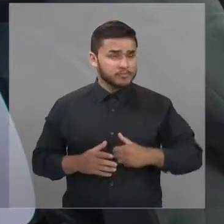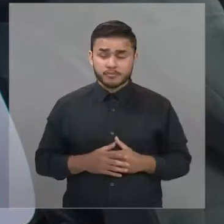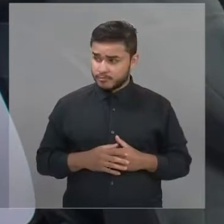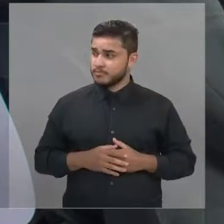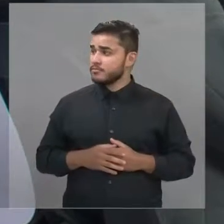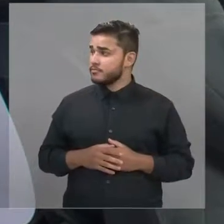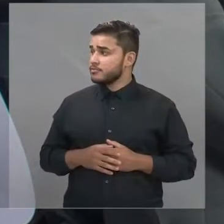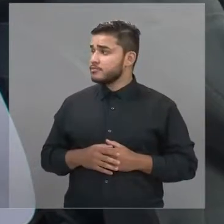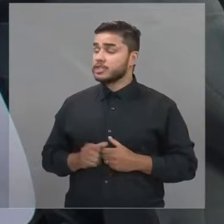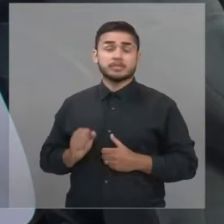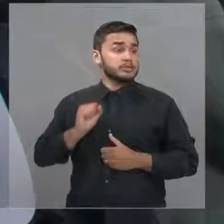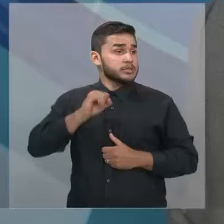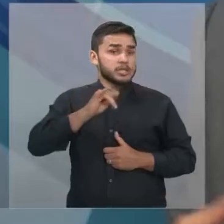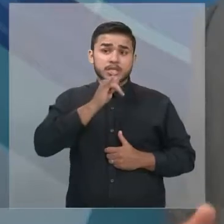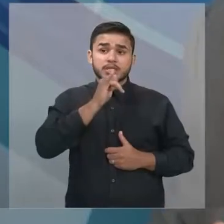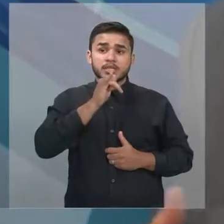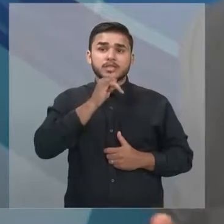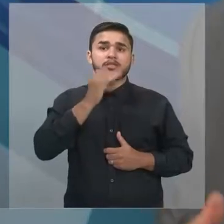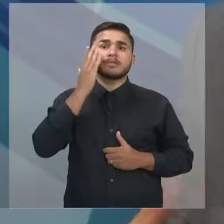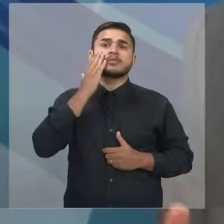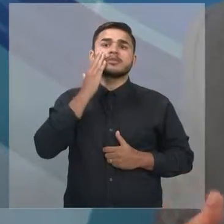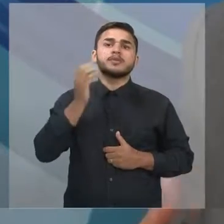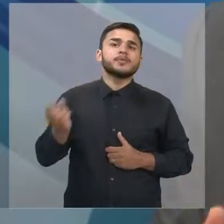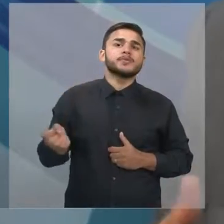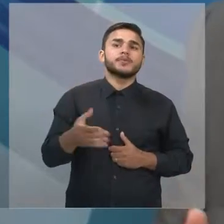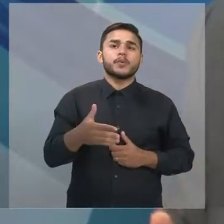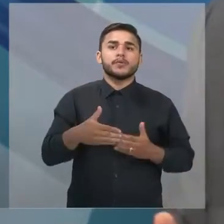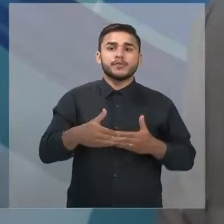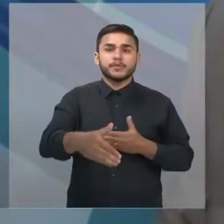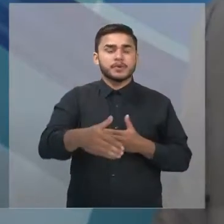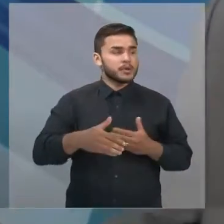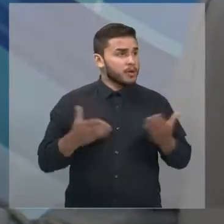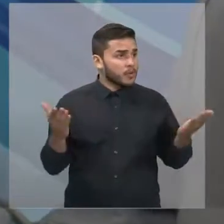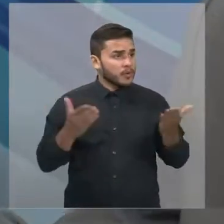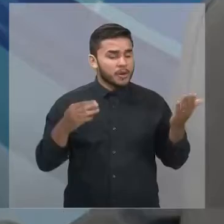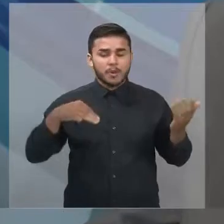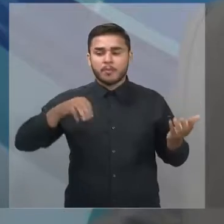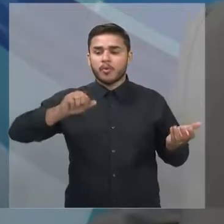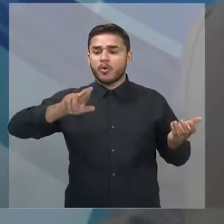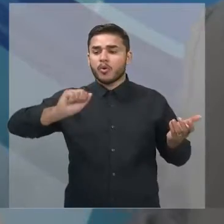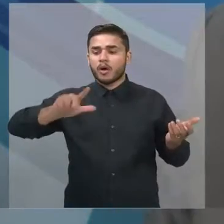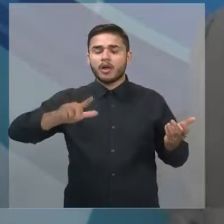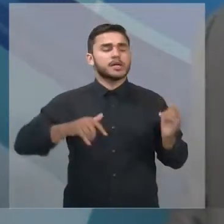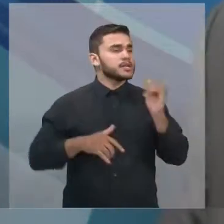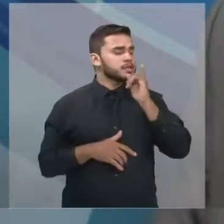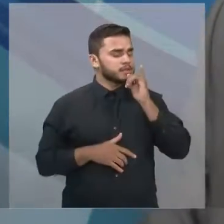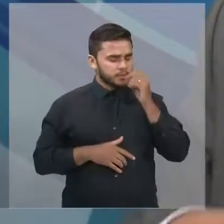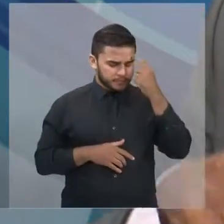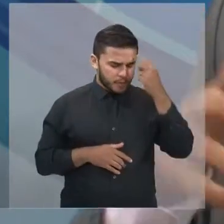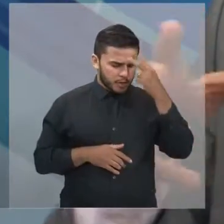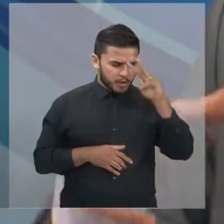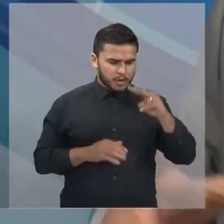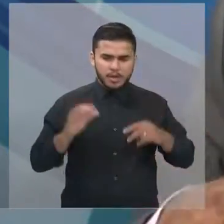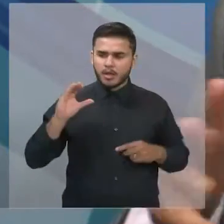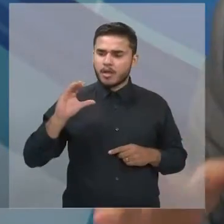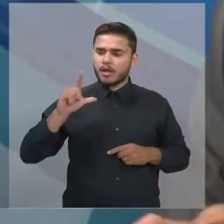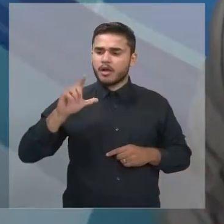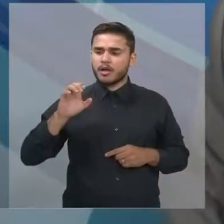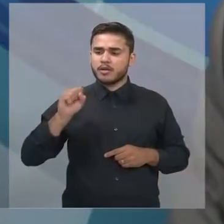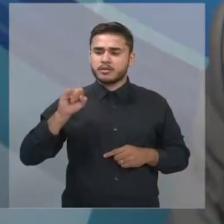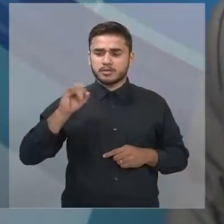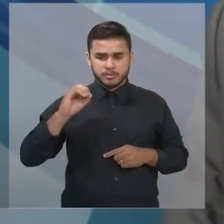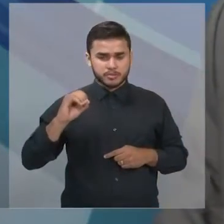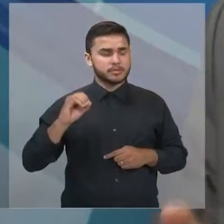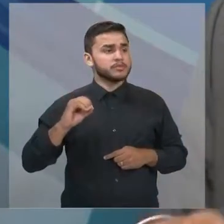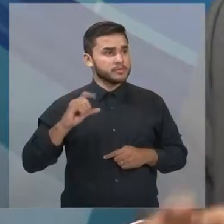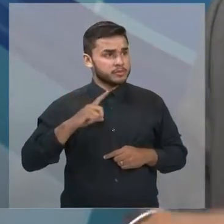vai contra essa moral é essa nova moral que está sendo essa aí. Porque o Clésio lembrou aqui um aspecto